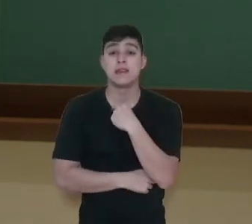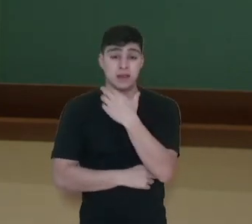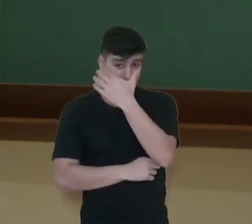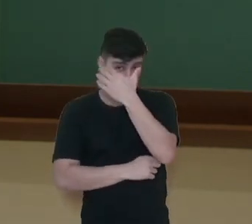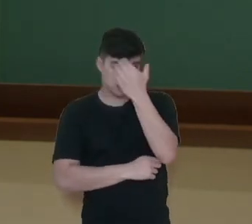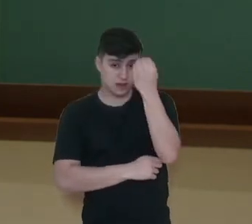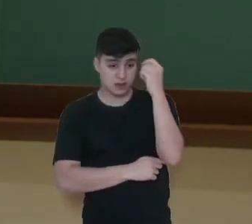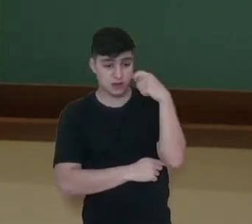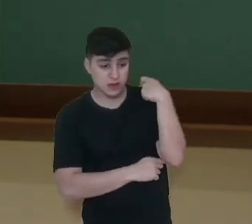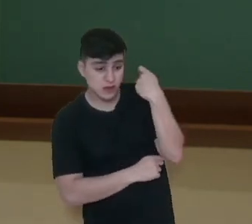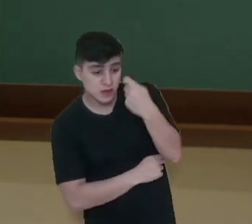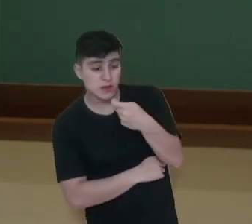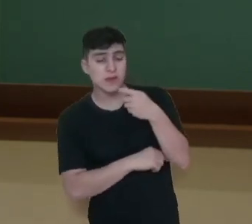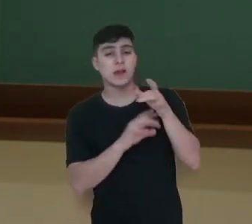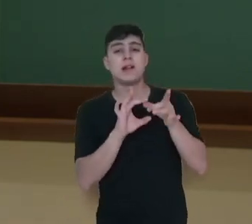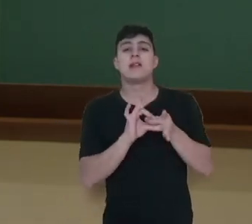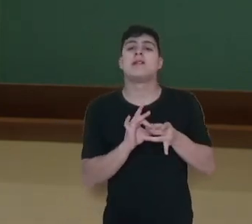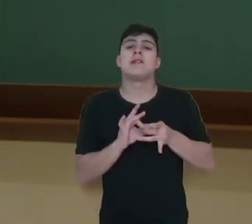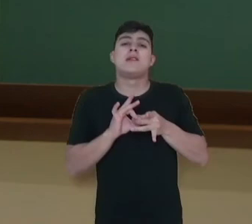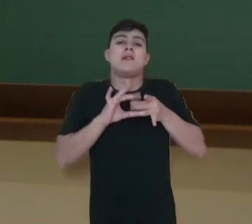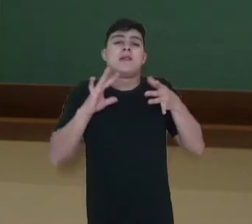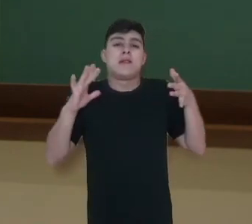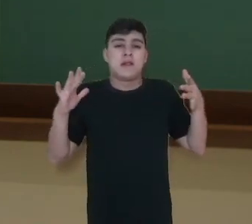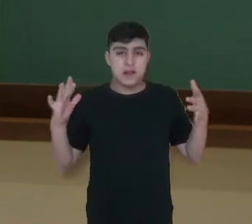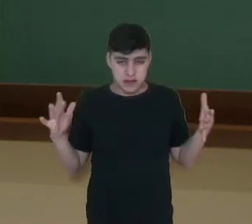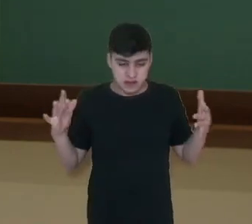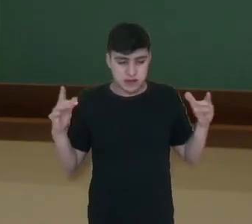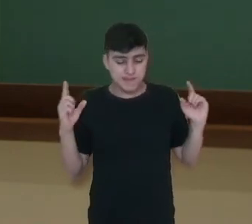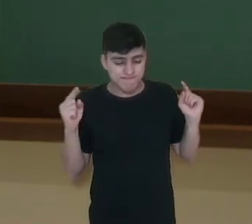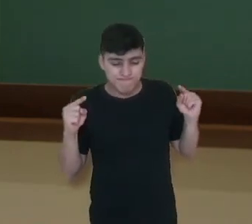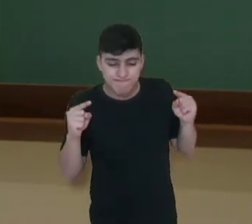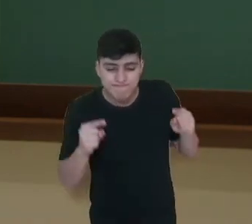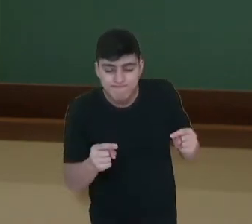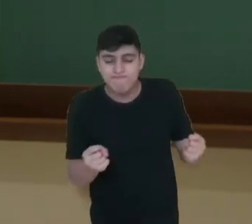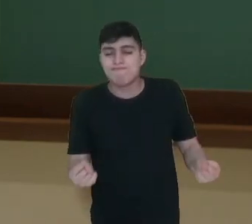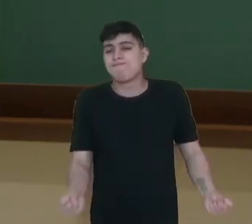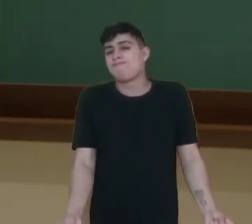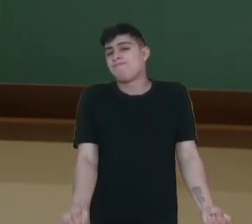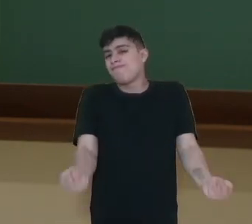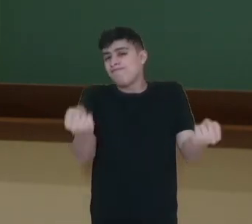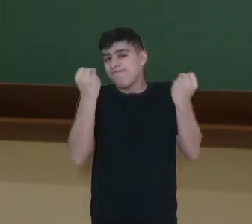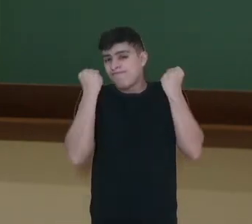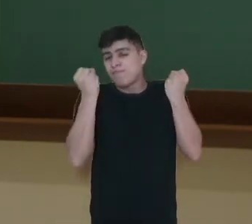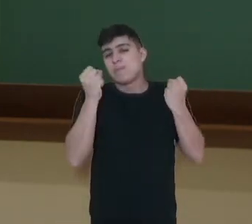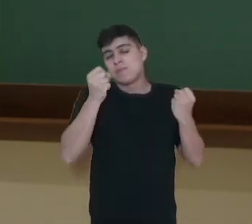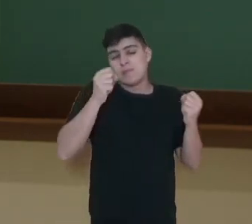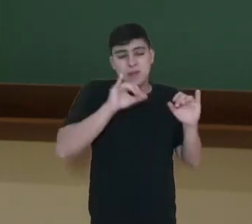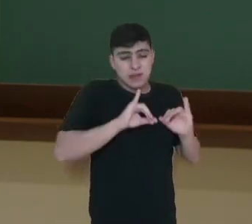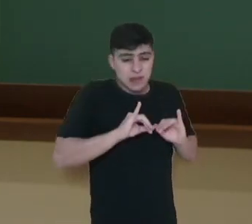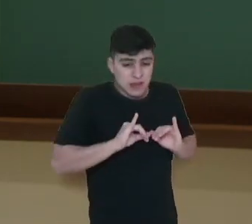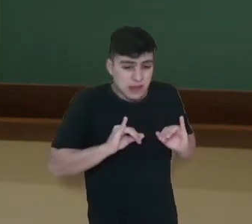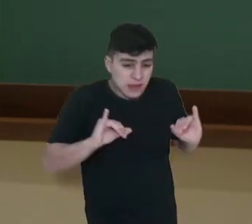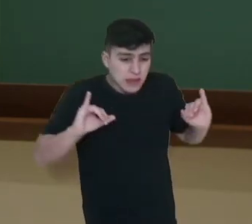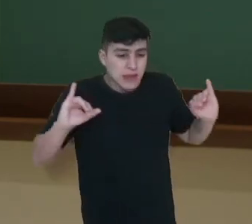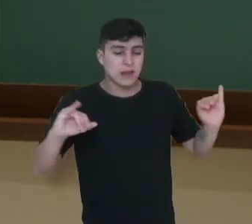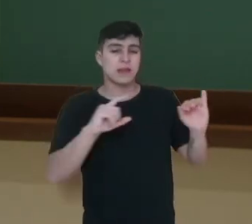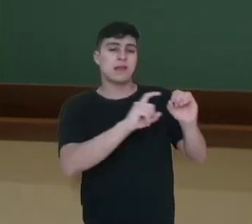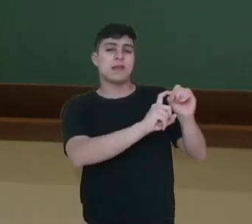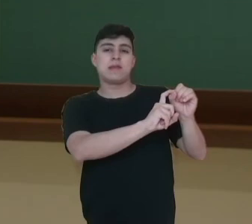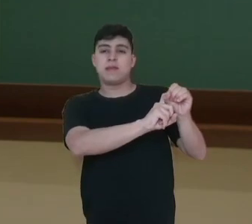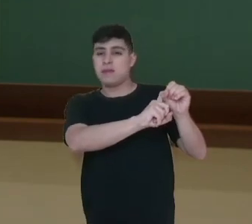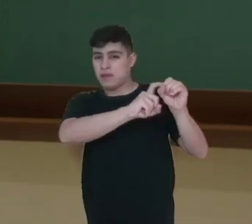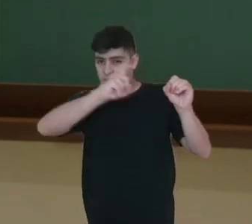é a ideia de liberdade, né? A ideia de liberdade ela vai estar muito, muito presente na Declaração de